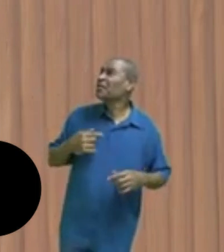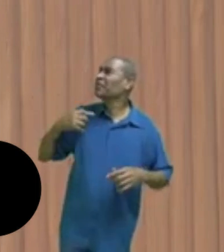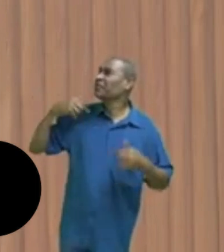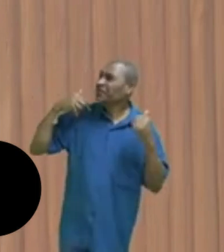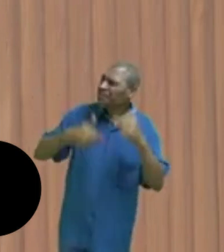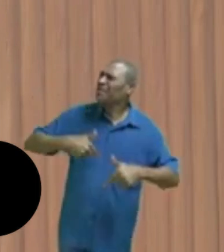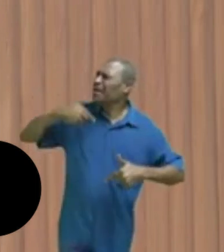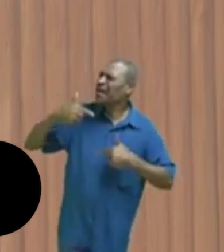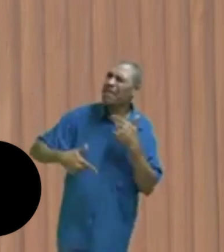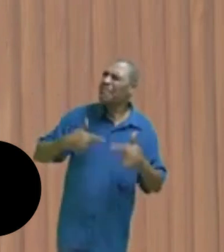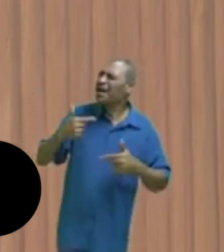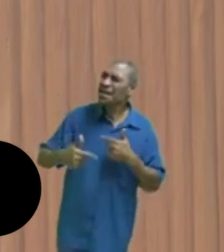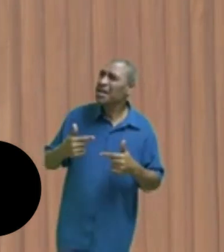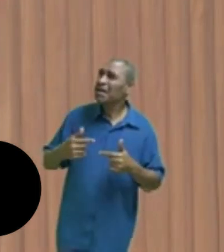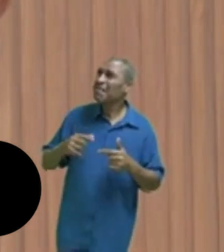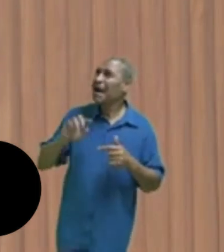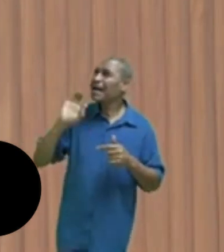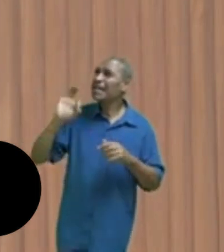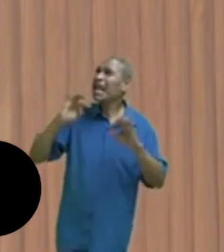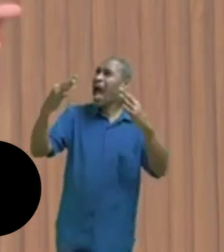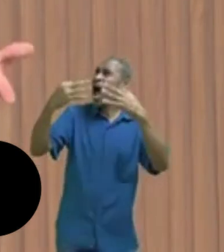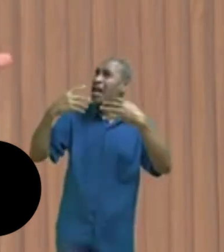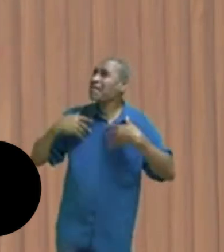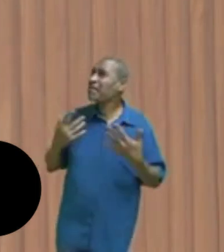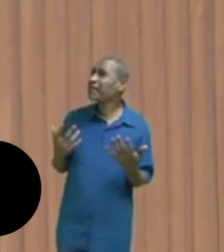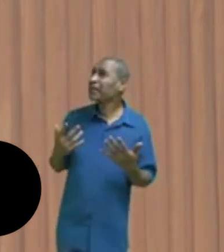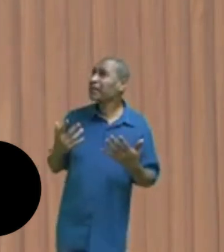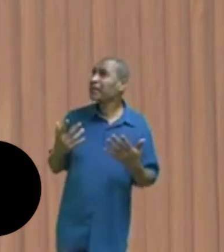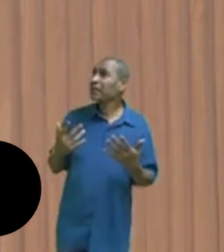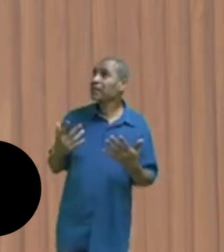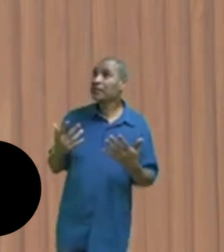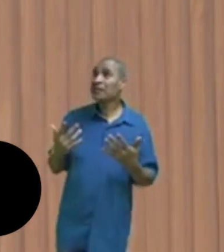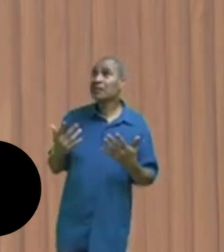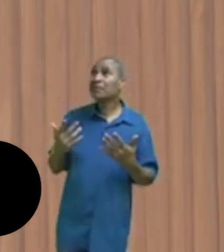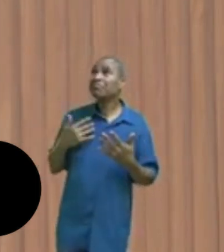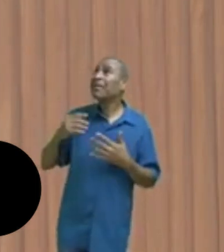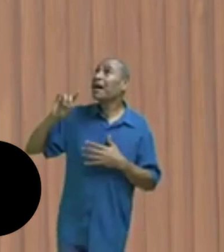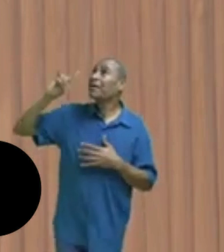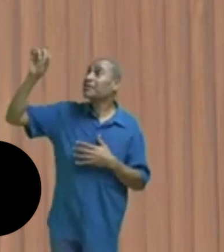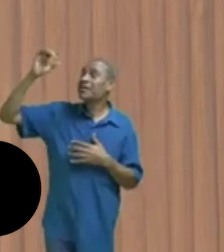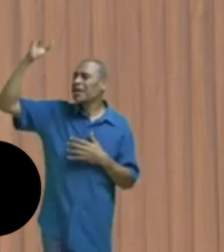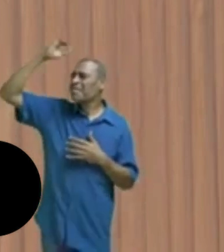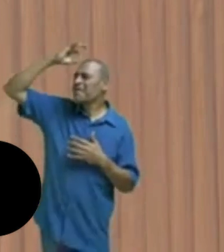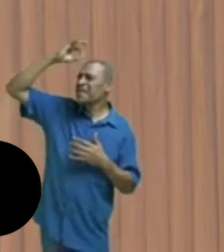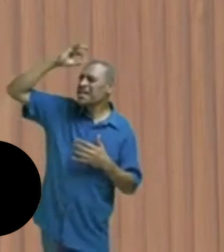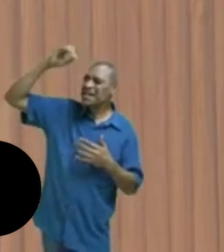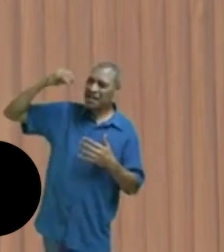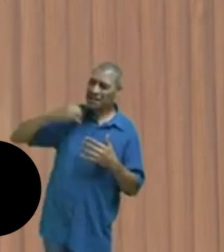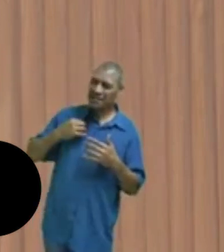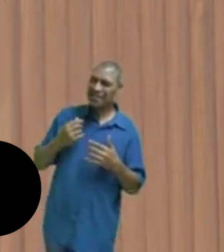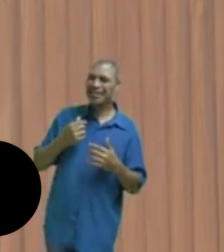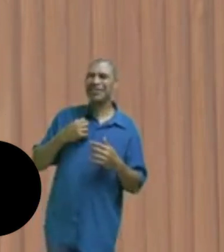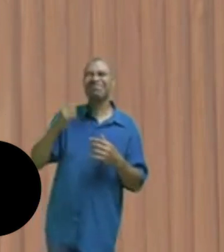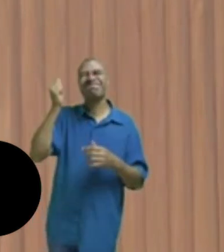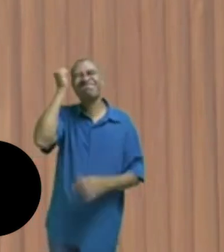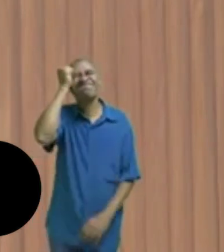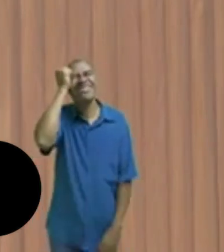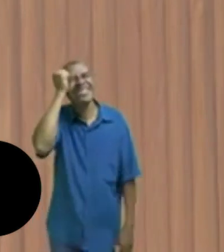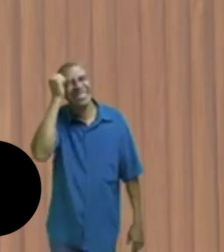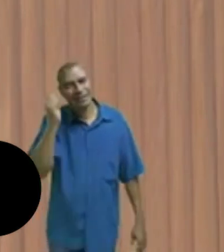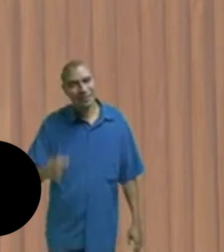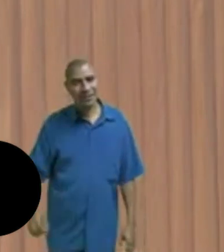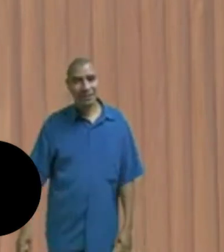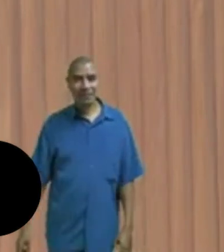horrível. Mas eu vou voltar porque eu amo esse lugar. É uma esquizofrenia, irmãos.